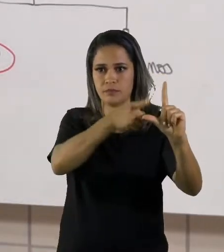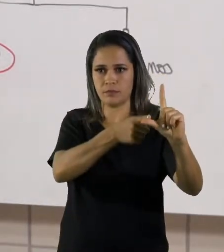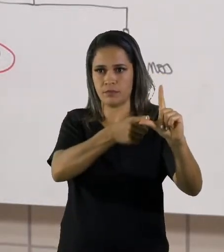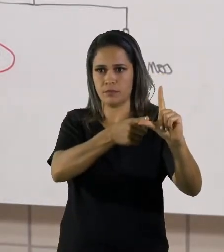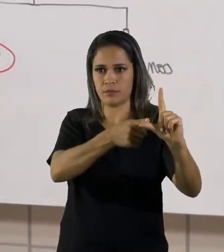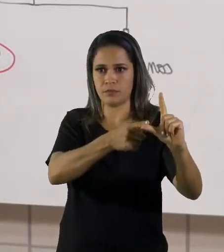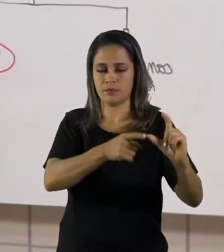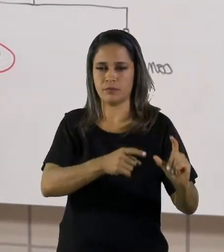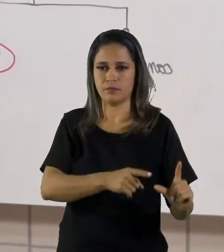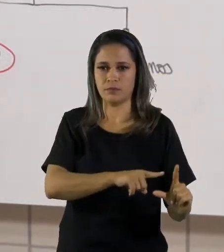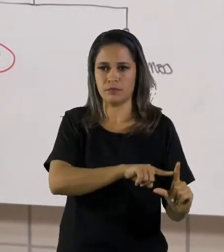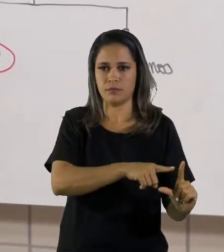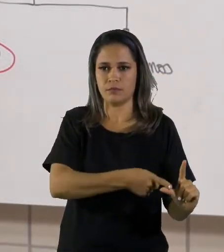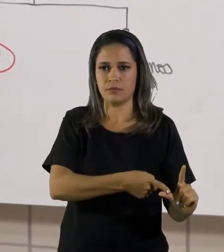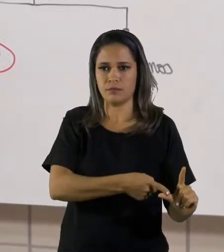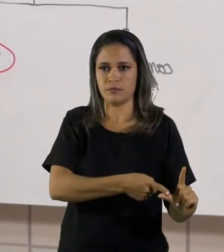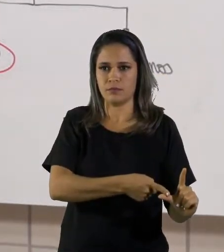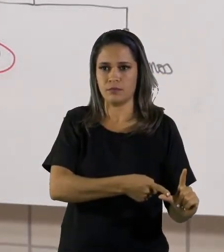o ângulo